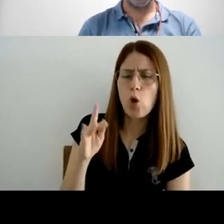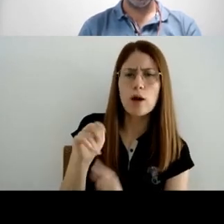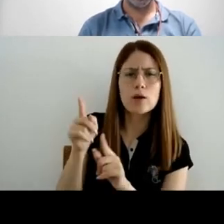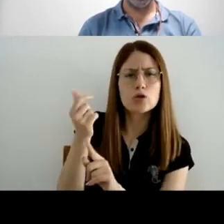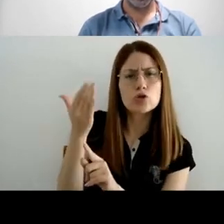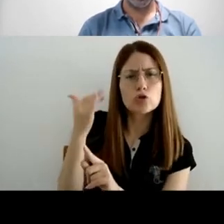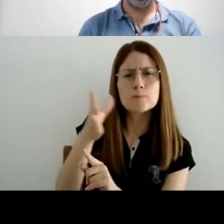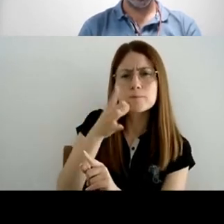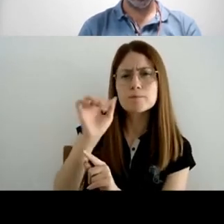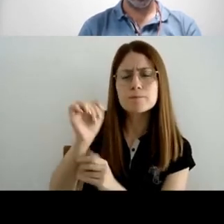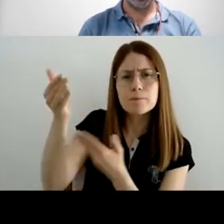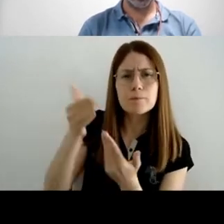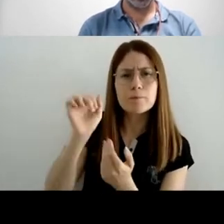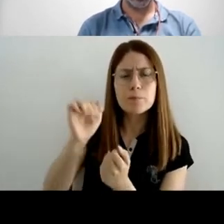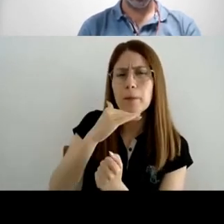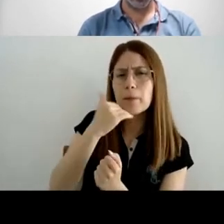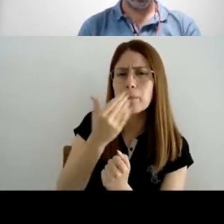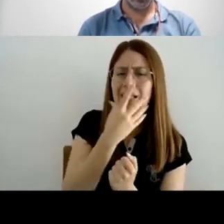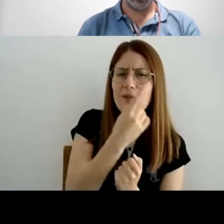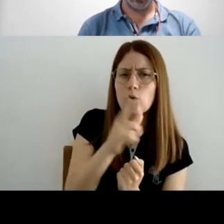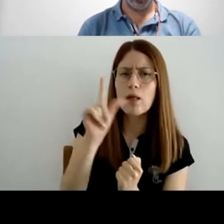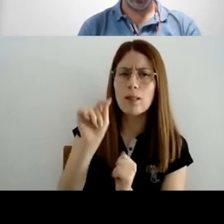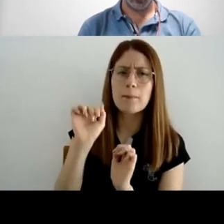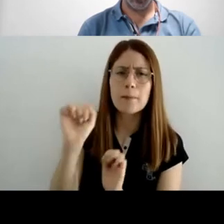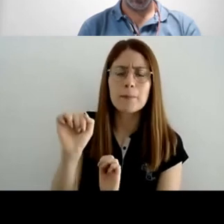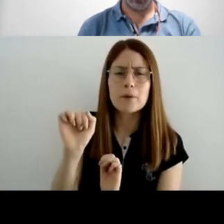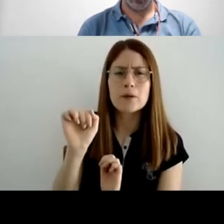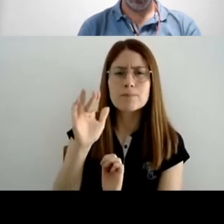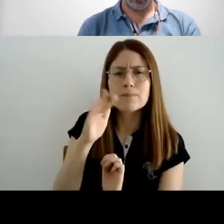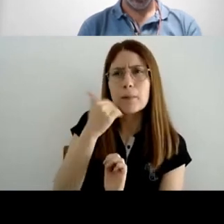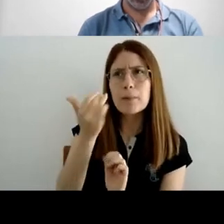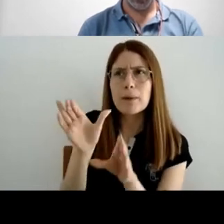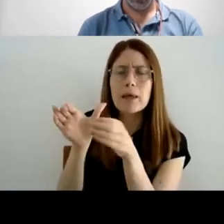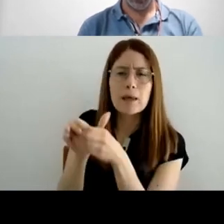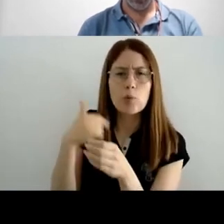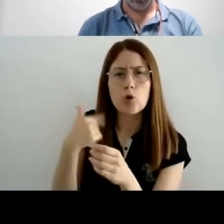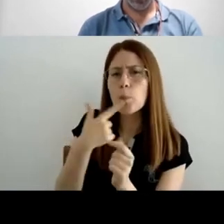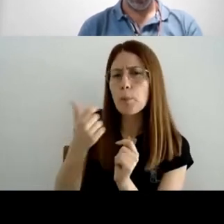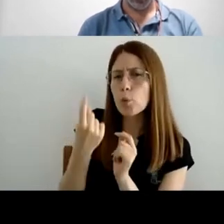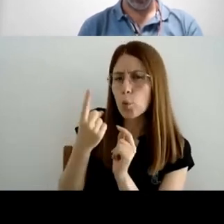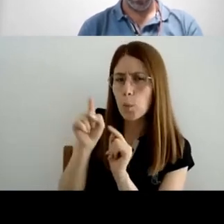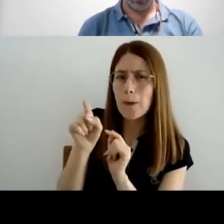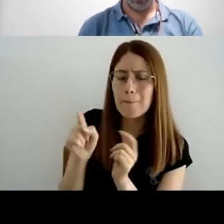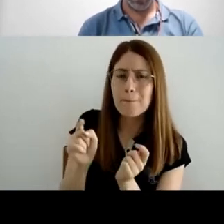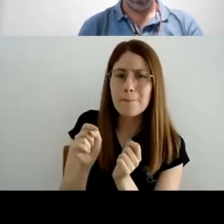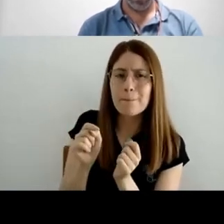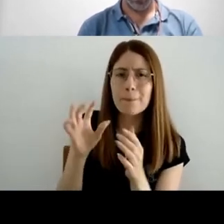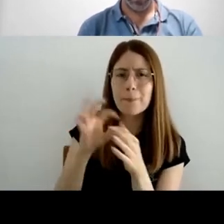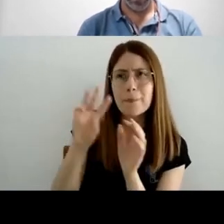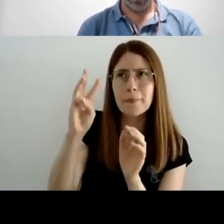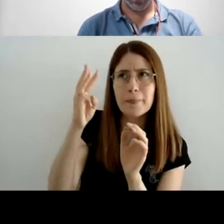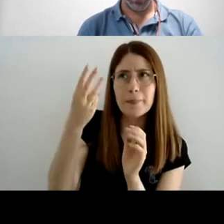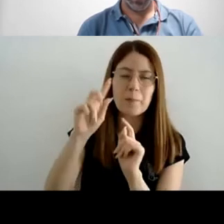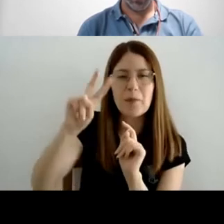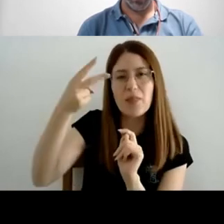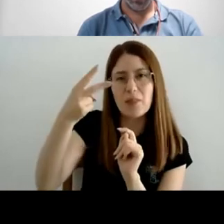falou um pouco também no talento individual versus o talento da equipa, o talento coletivo. Eu tenho aqui uma pergunta tripartida, não,